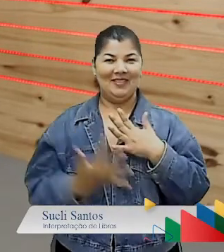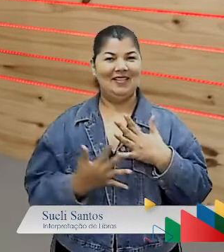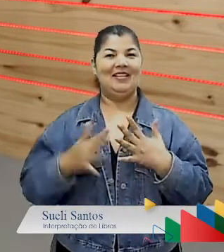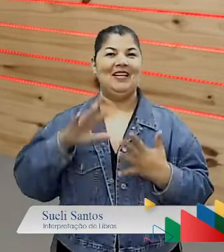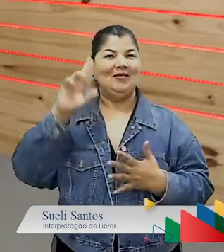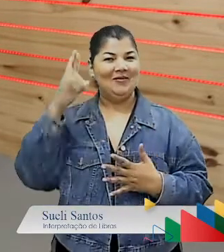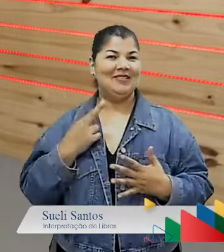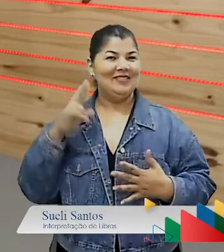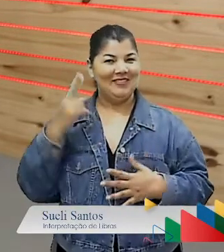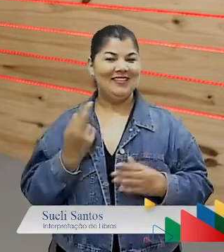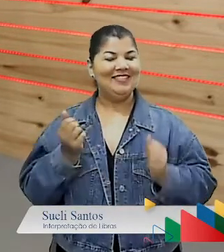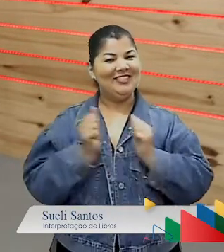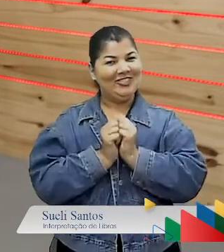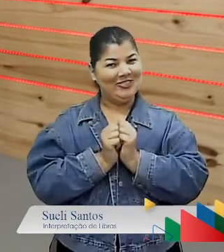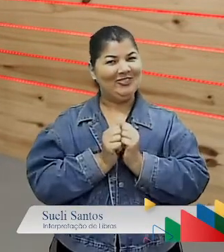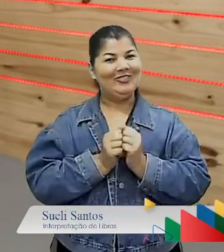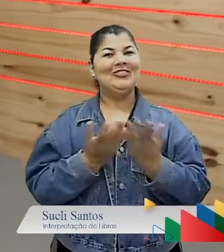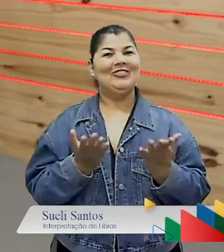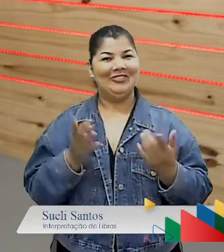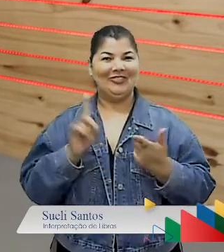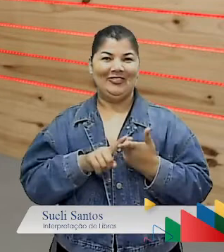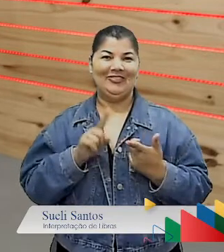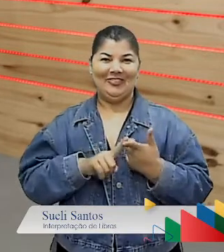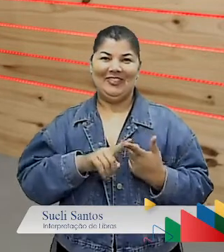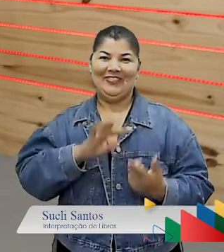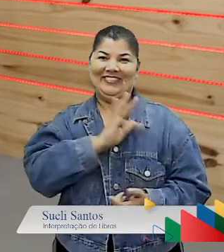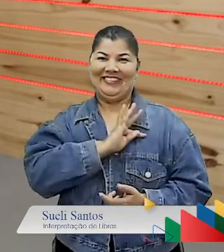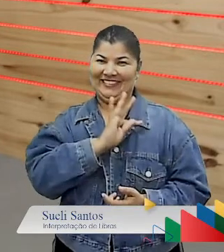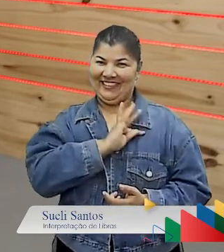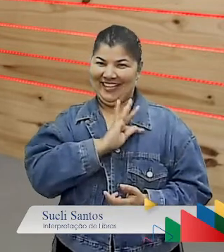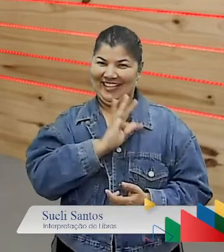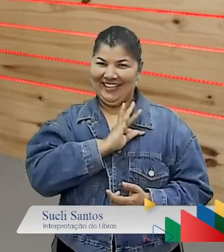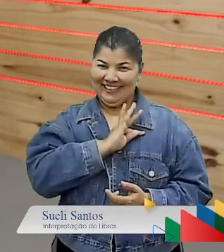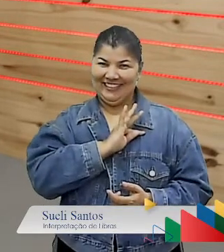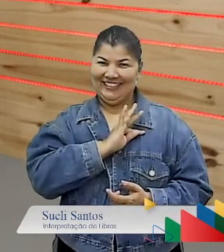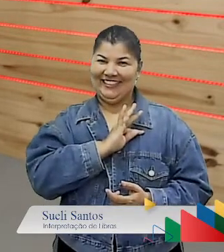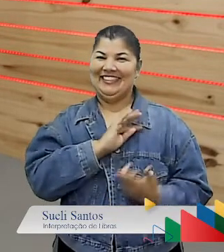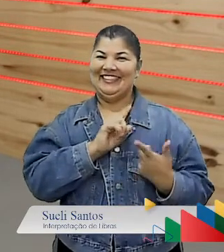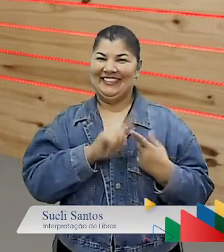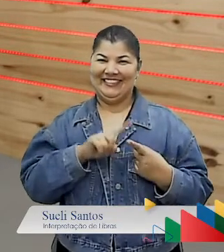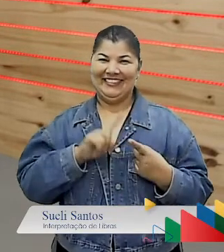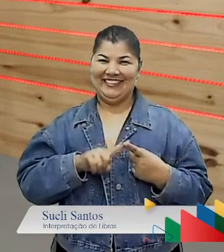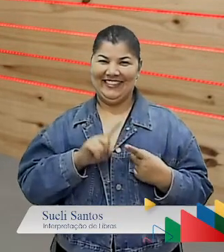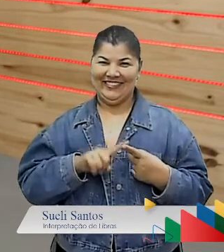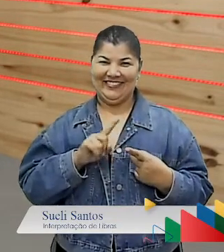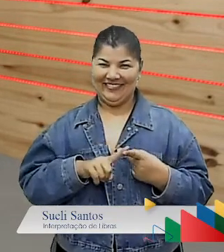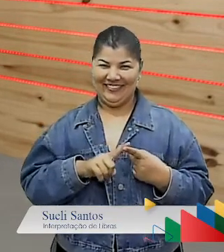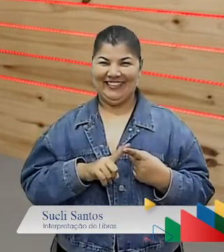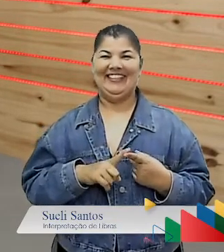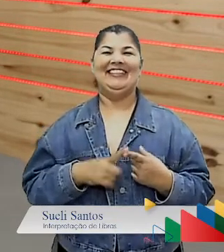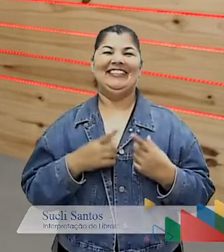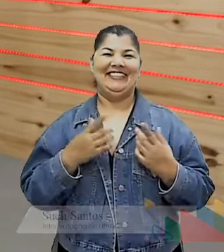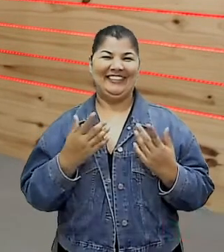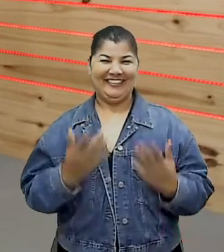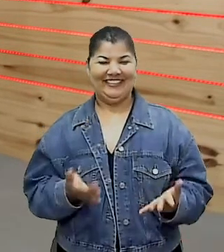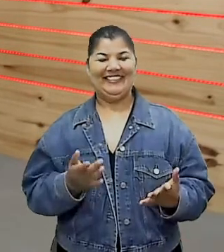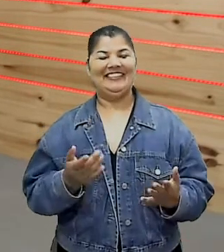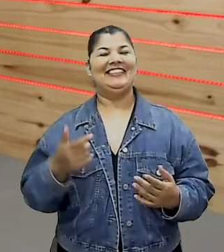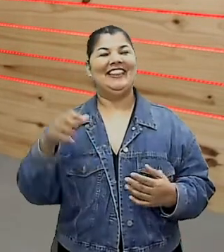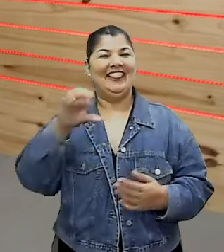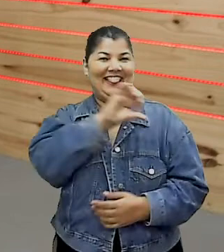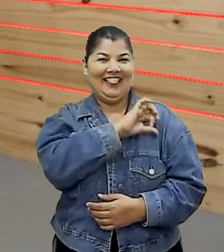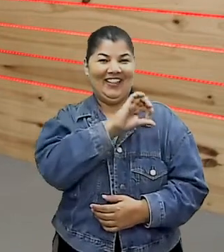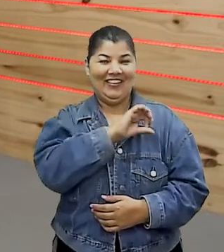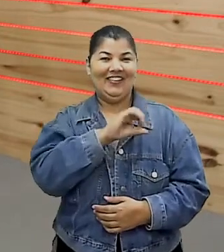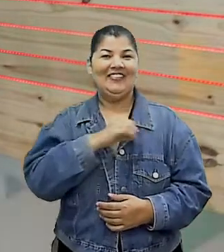volta conosco. E a técnica, eu tenho que chamar assim, tá? A técnica está conosco. Aula do nono ano, aula de